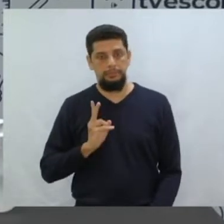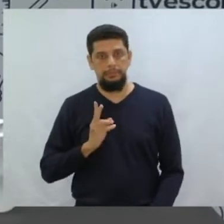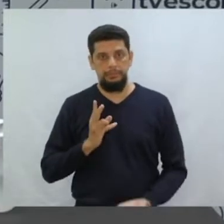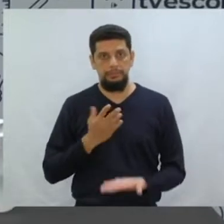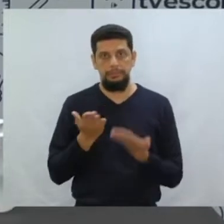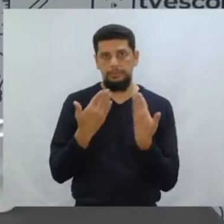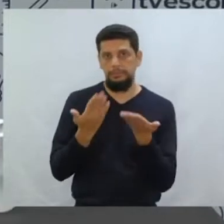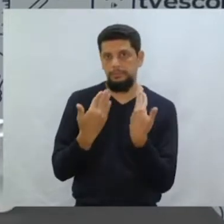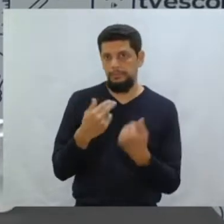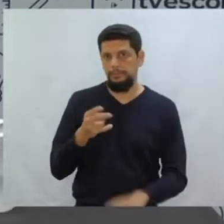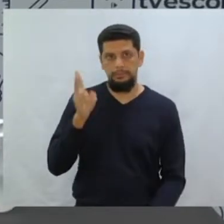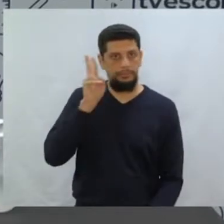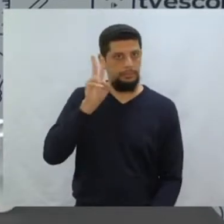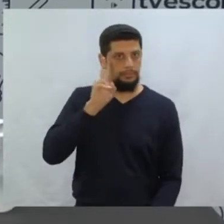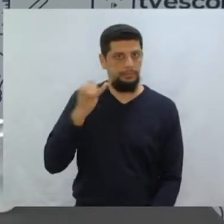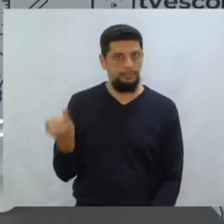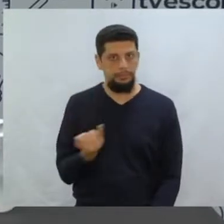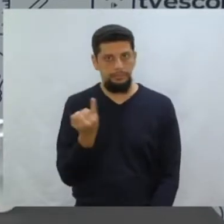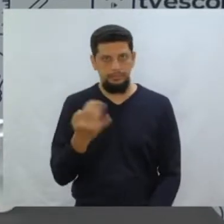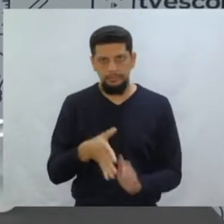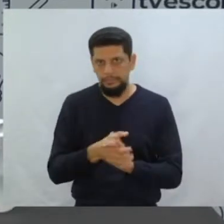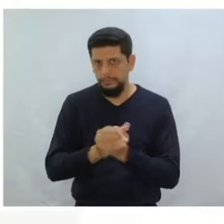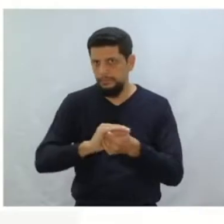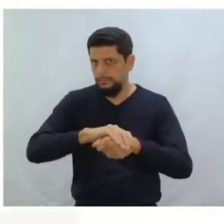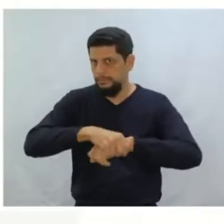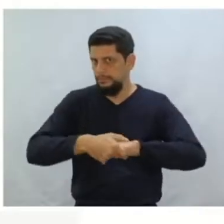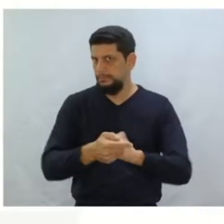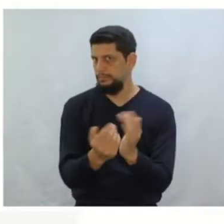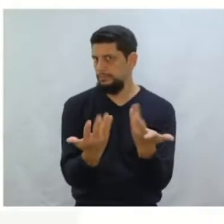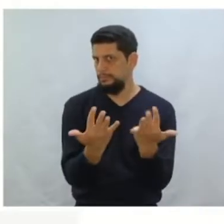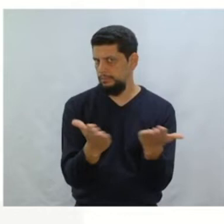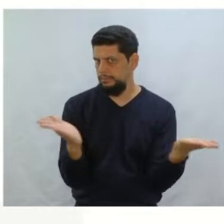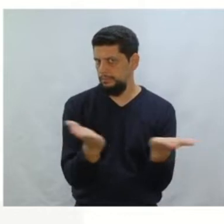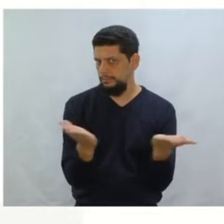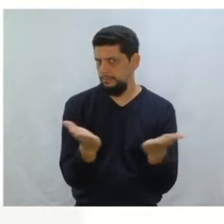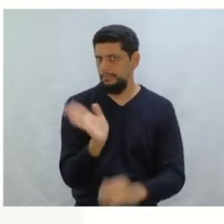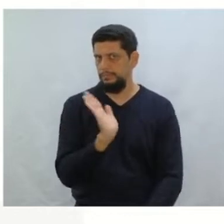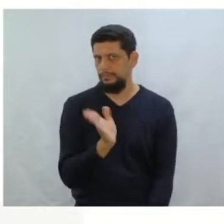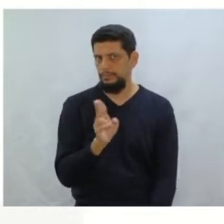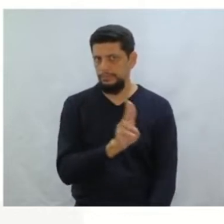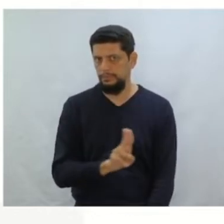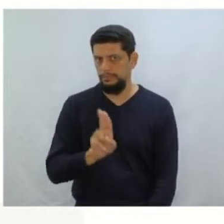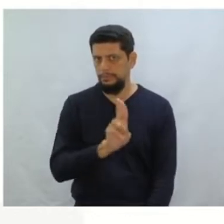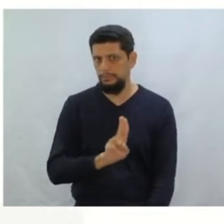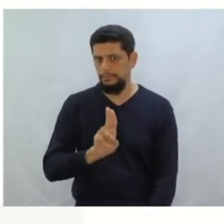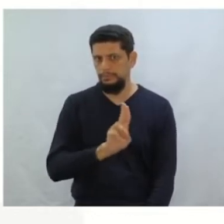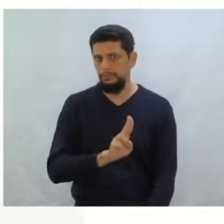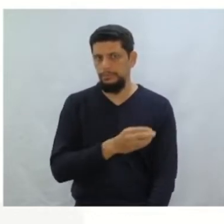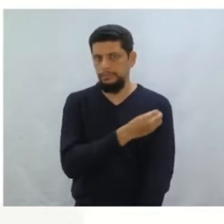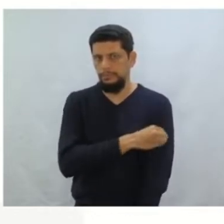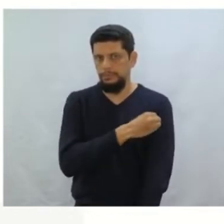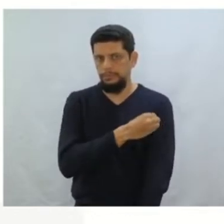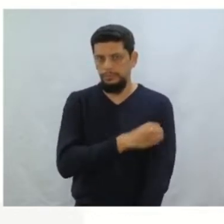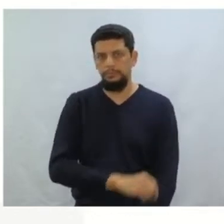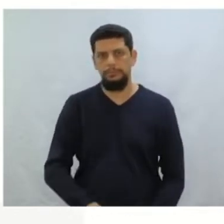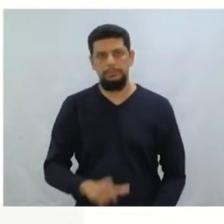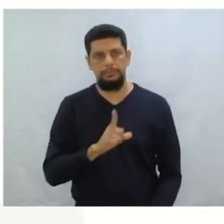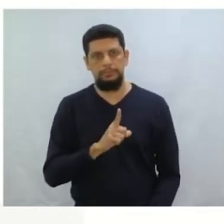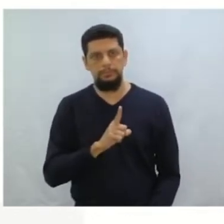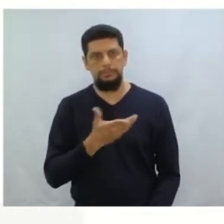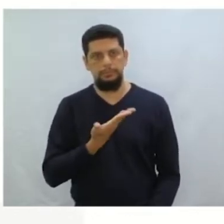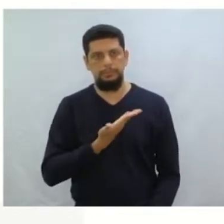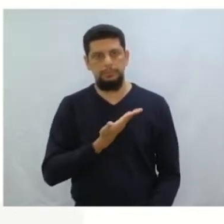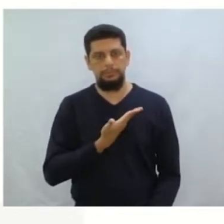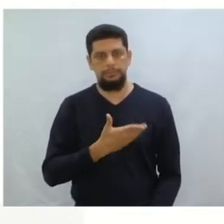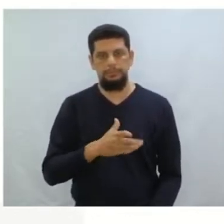já conversamos, é importante lembrar. Você já lavou suas mãos hoje? Já passou? Olha lá, nós temos o nosso amigo Léo